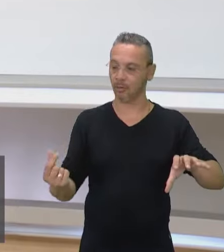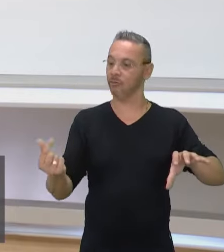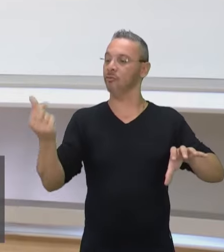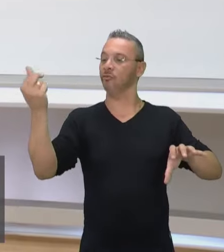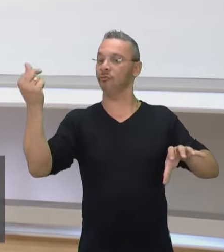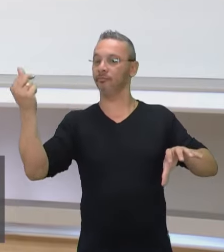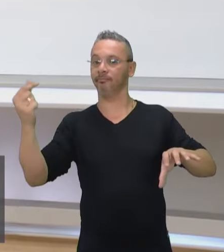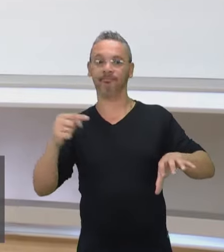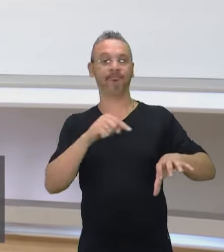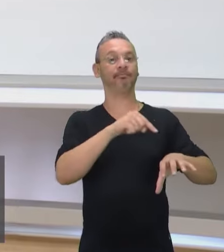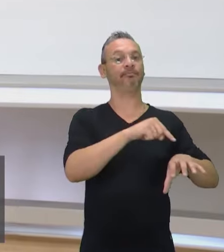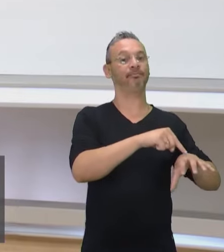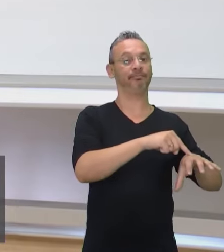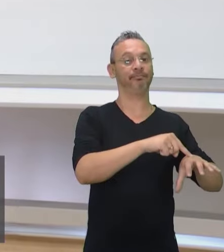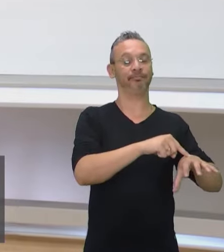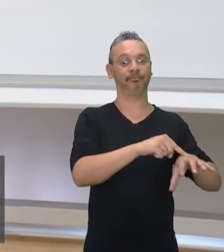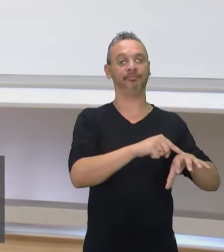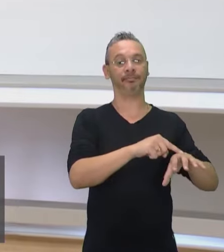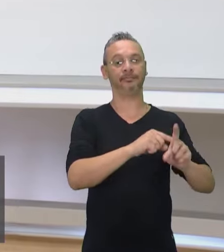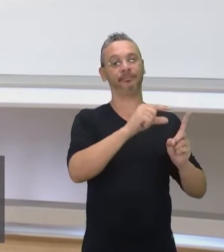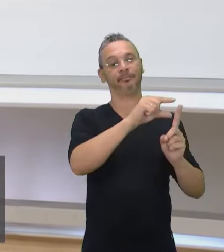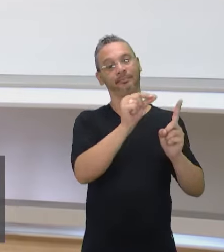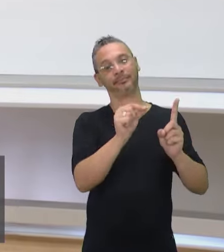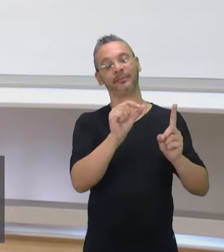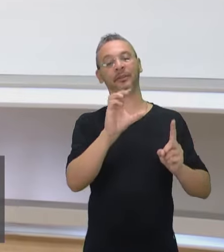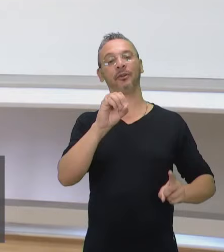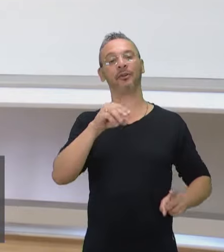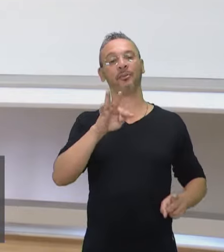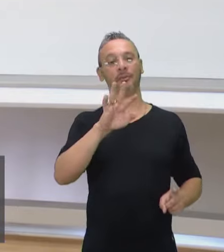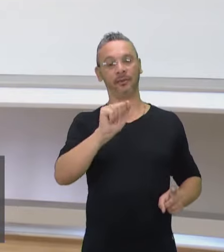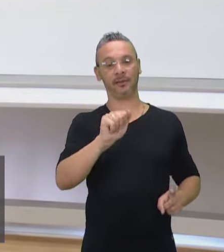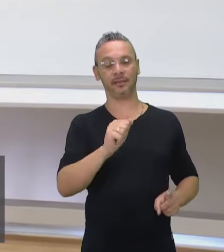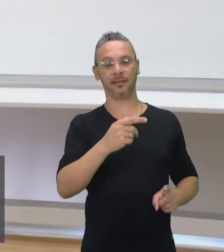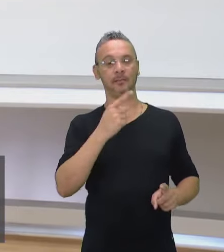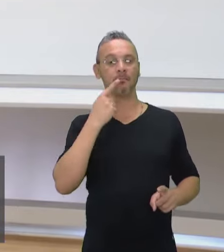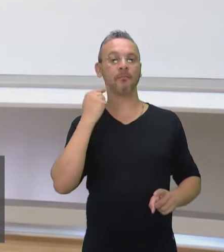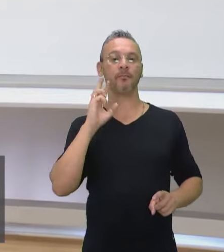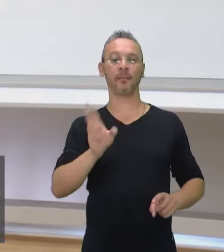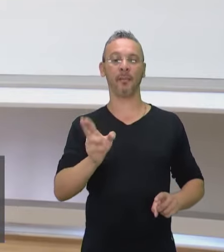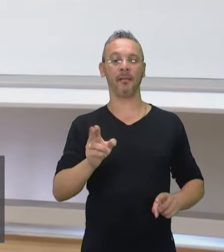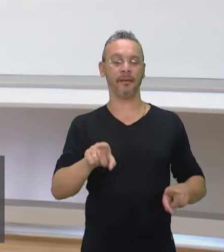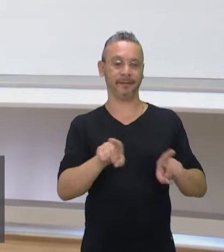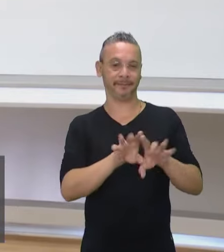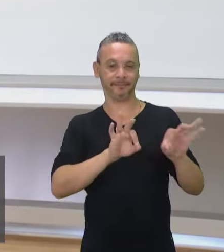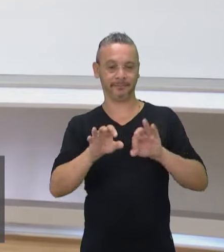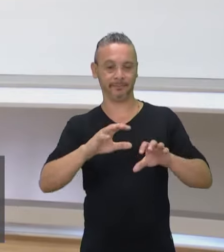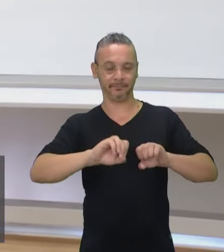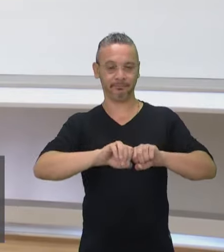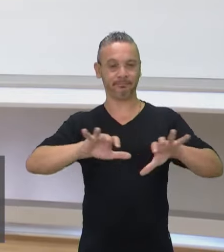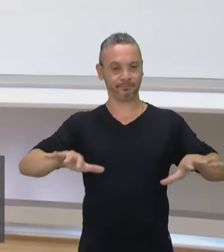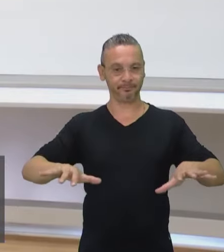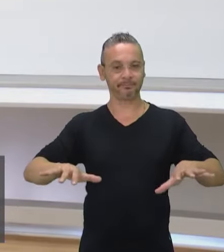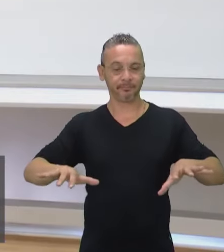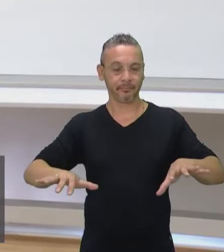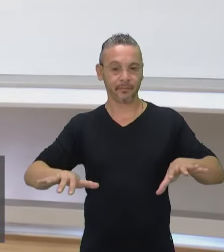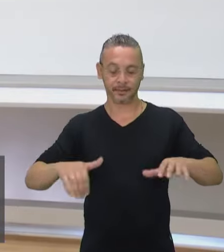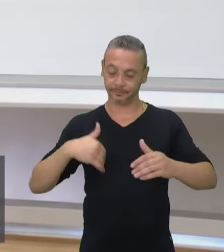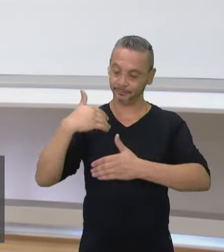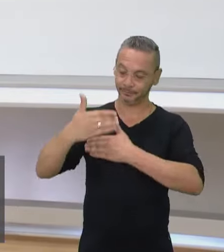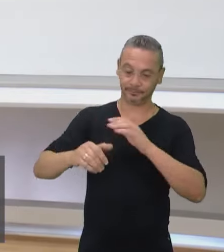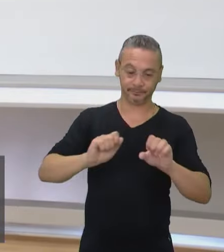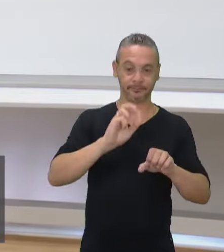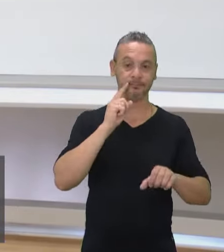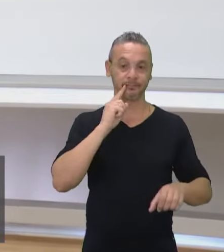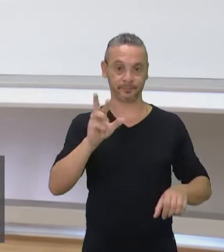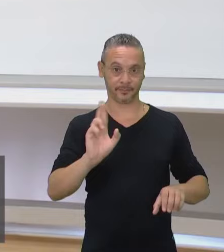capitalista e o bloco comunista, socialista, né, da União Soviética, que se desintegrou. Mas a União Soviética